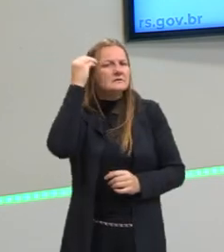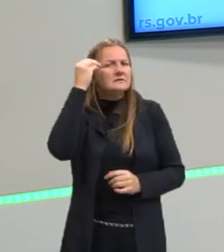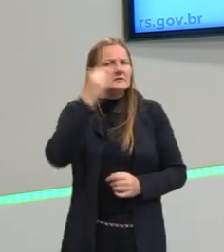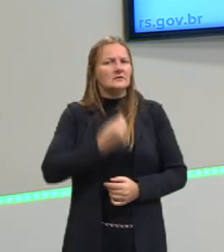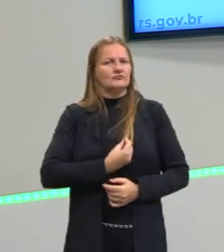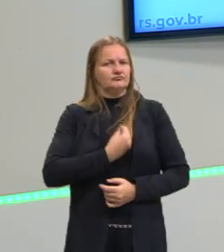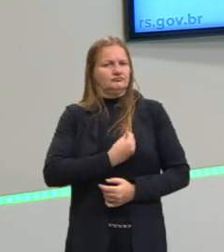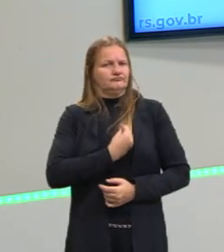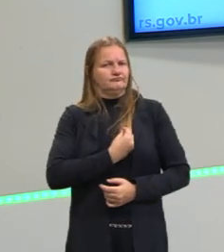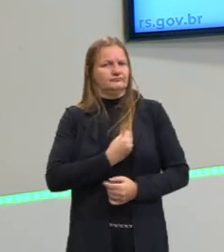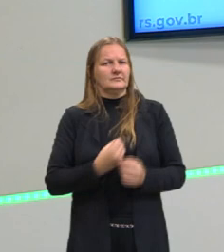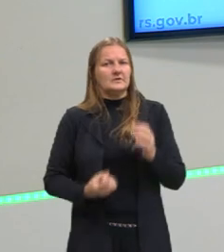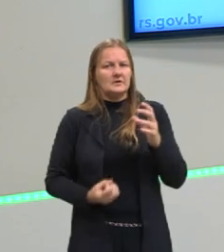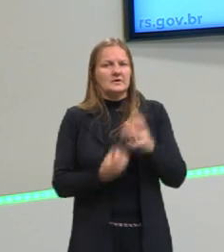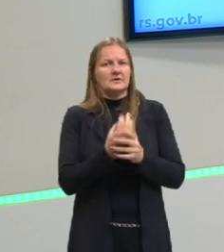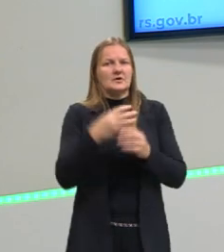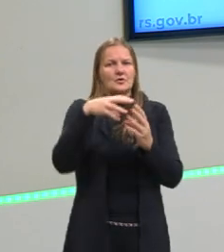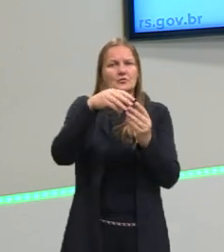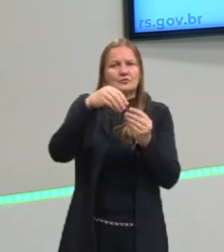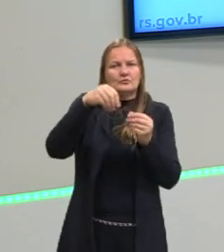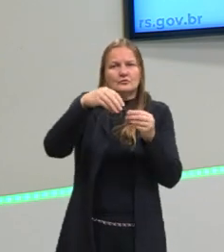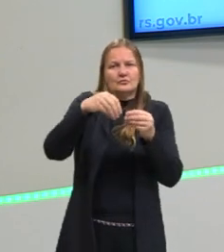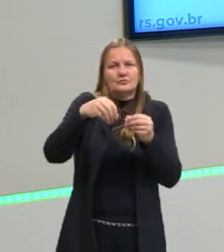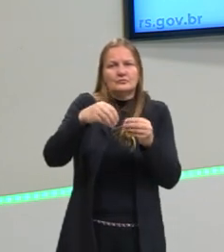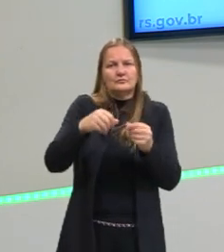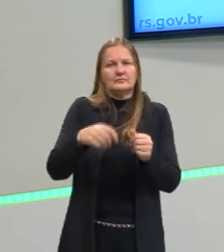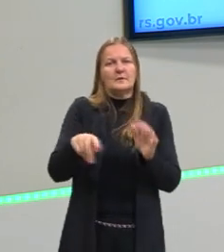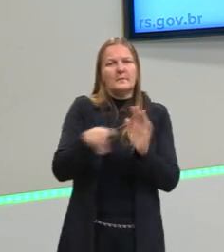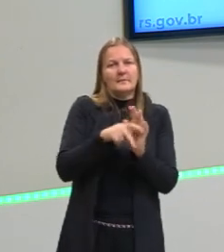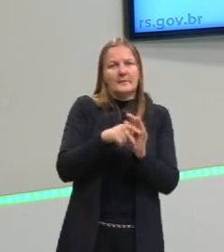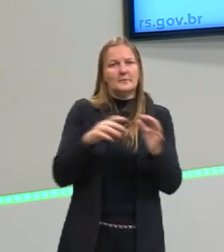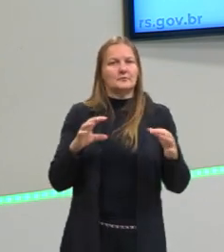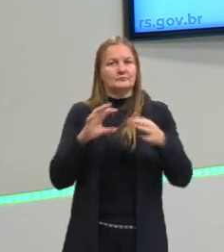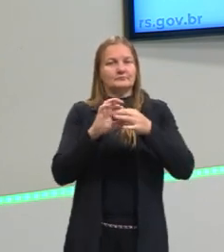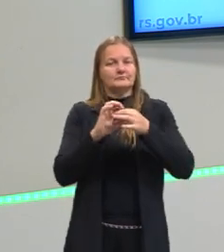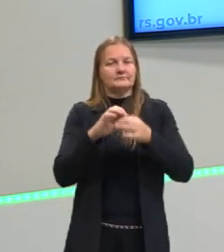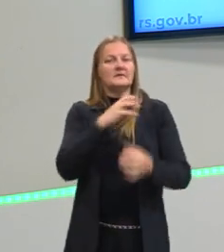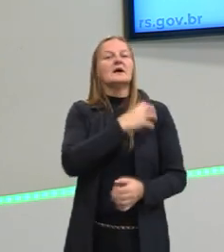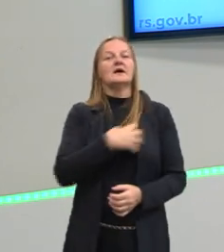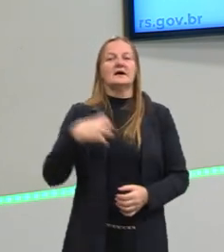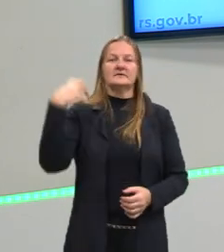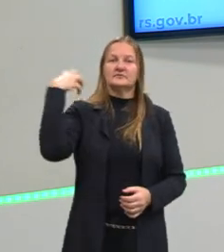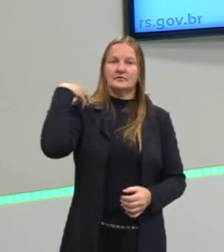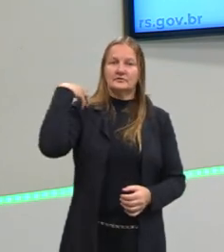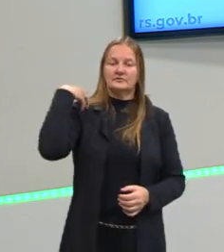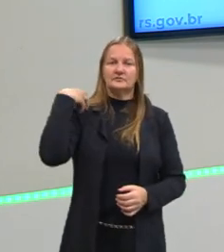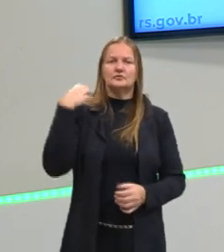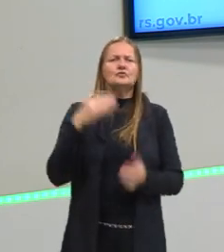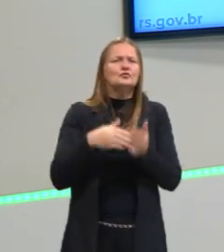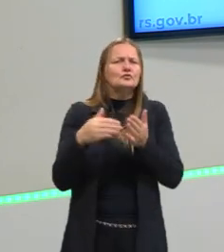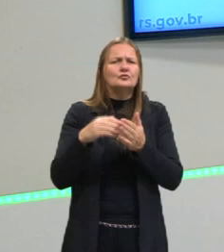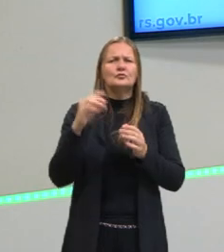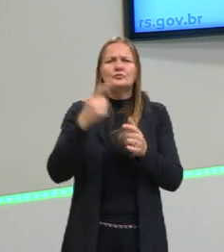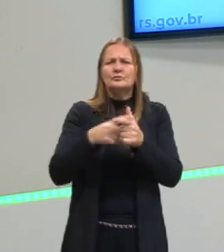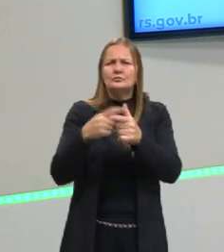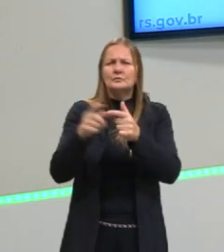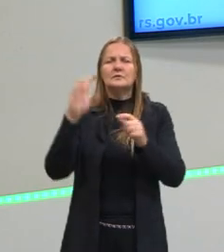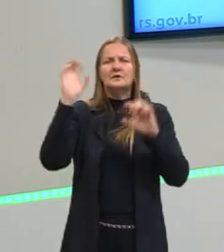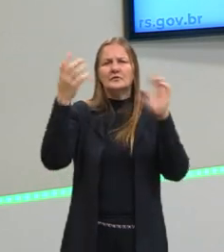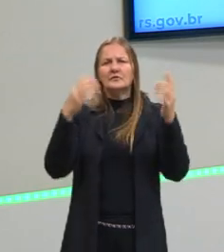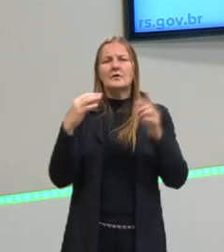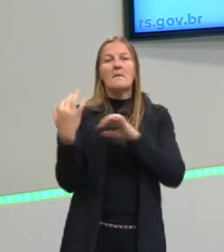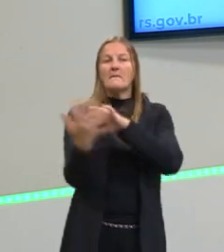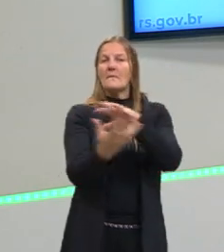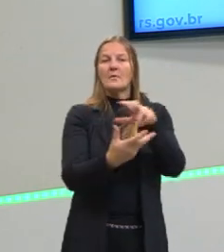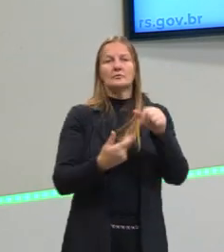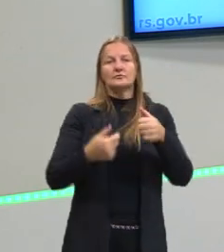existência nós chegamos a essência que está no próprio ser humano então bairro estoques a resolução dos problemas está aqui nesse